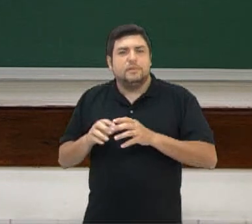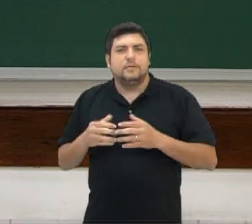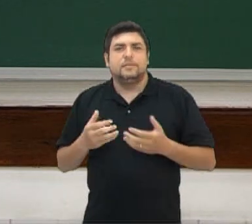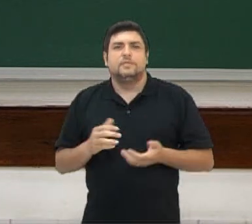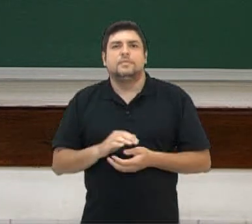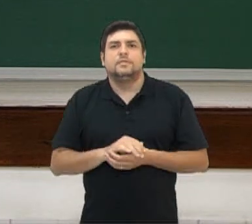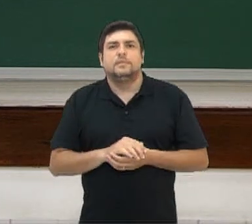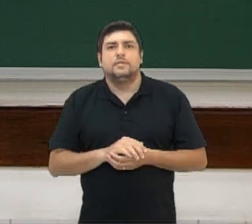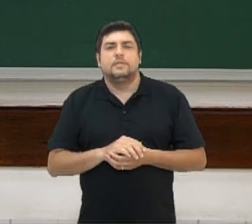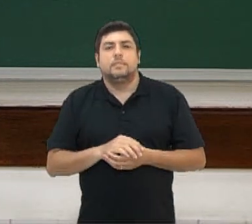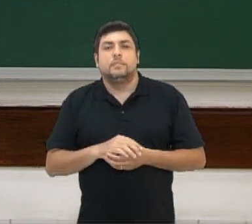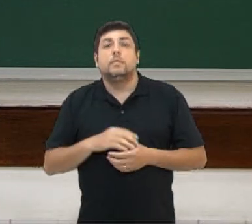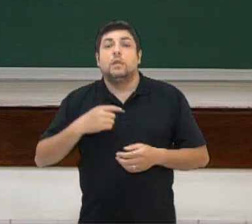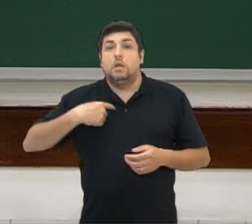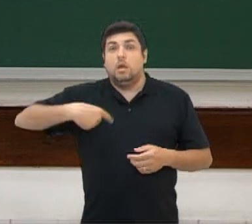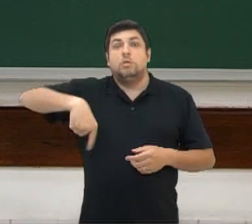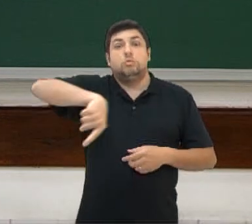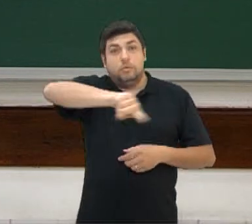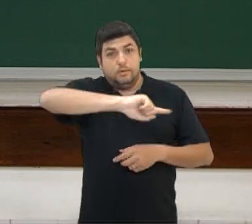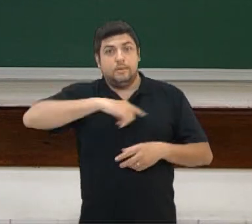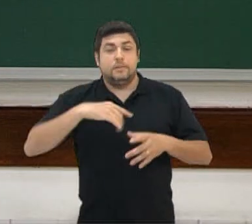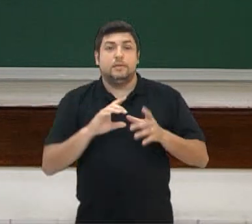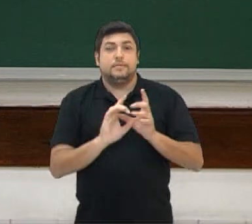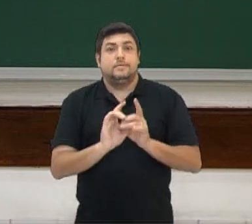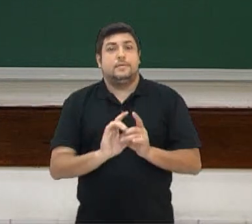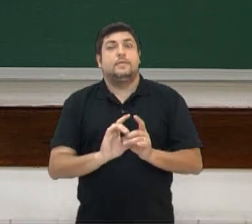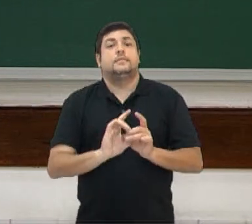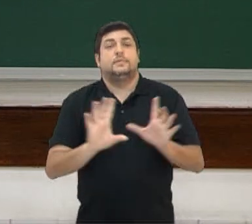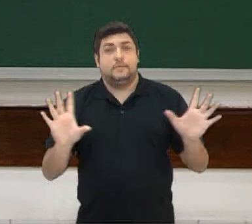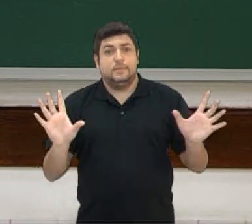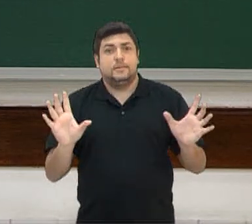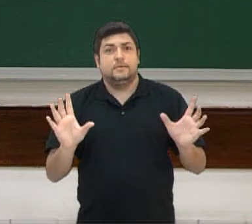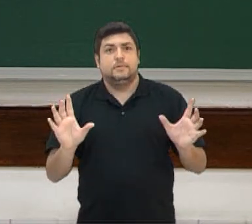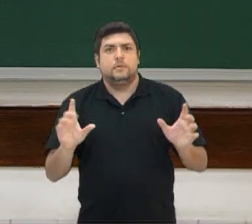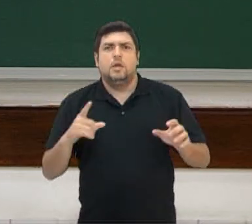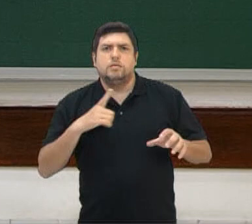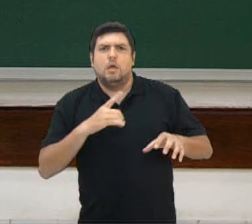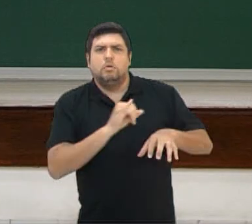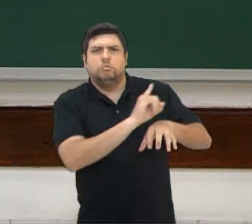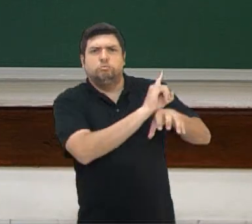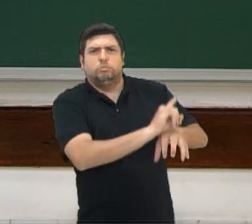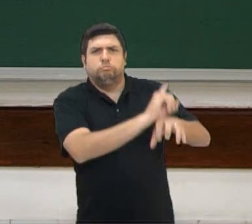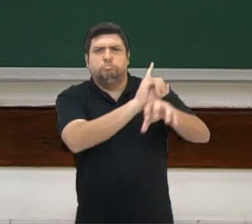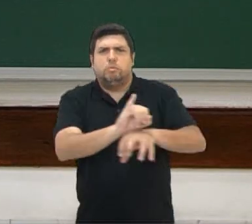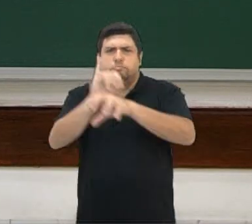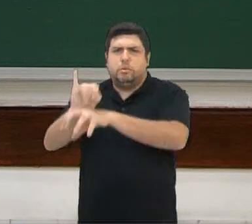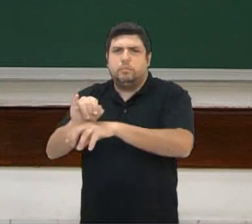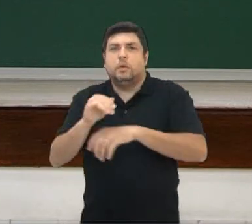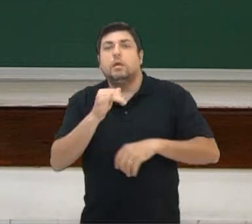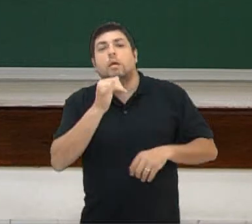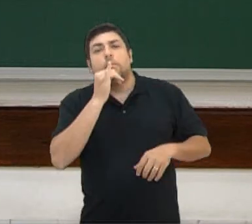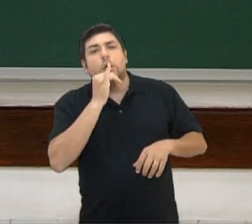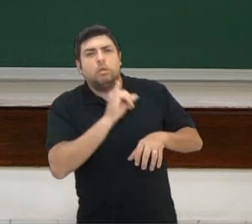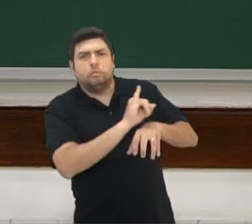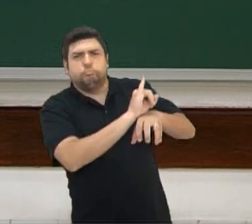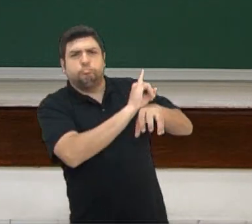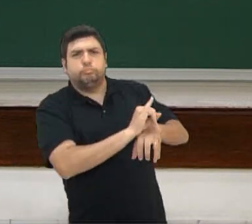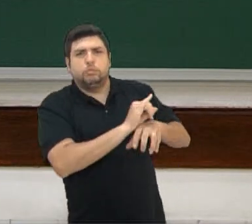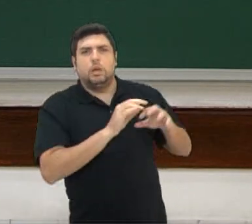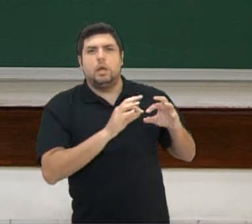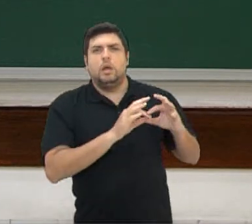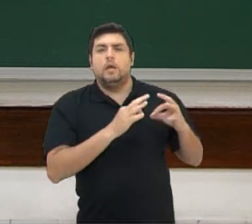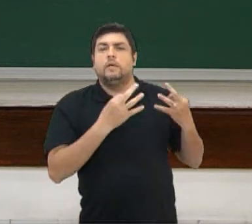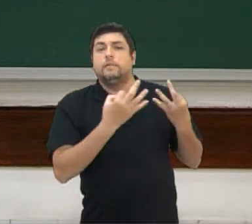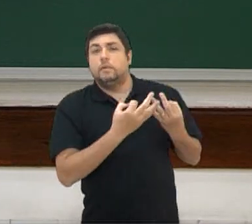vida de um cidadão comum, digamos, livre, a gente vai ter as instituições normais. Você tem a tua família, a hora que você acorda, você tem o teu transporte, a hora que